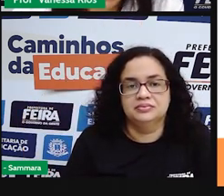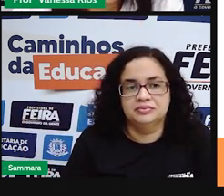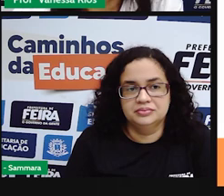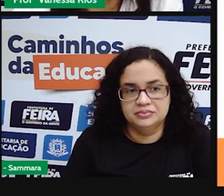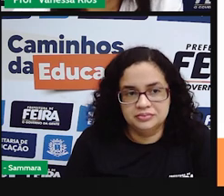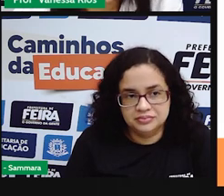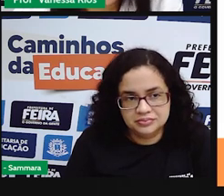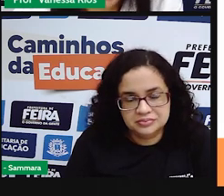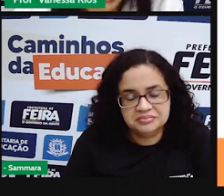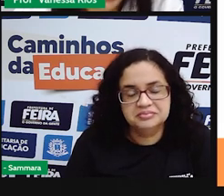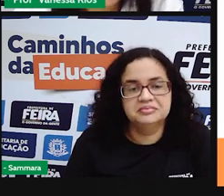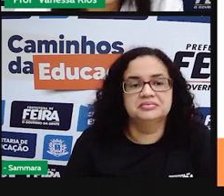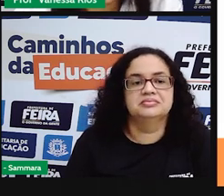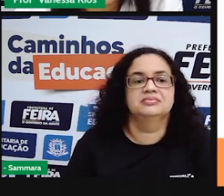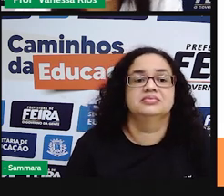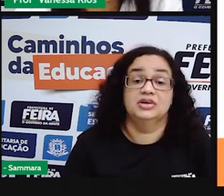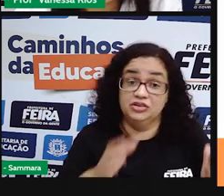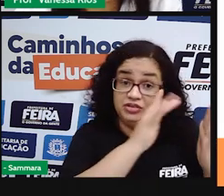Então,